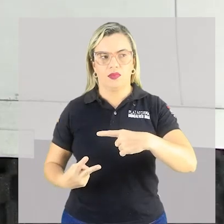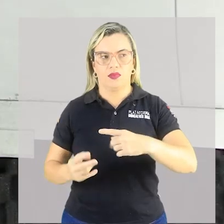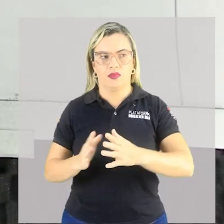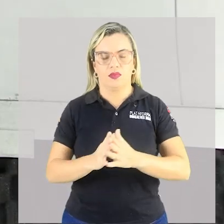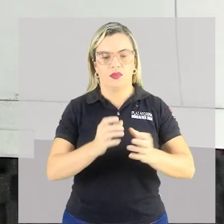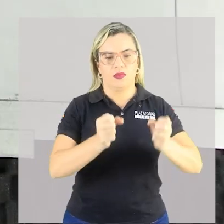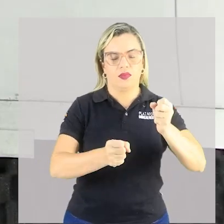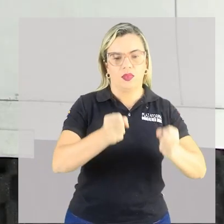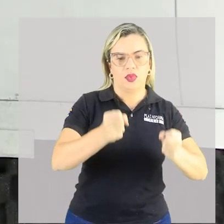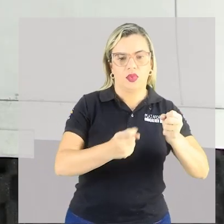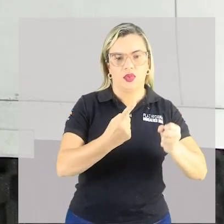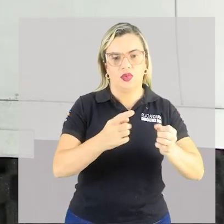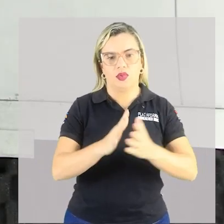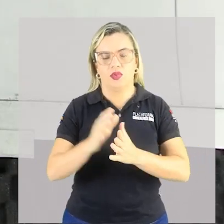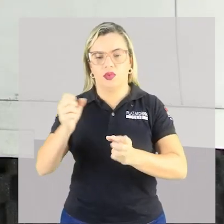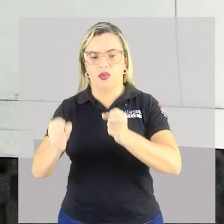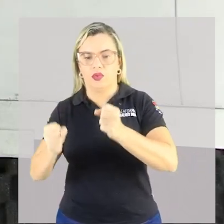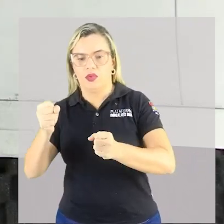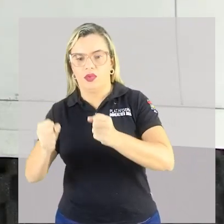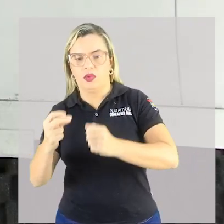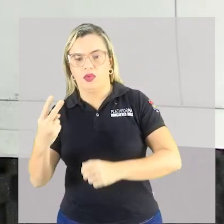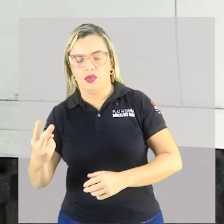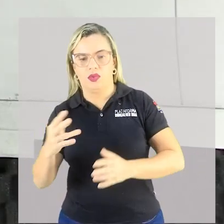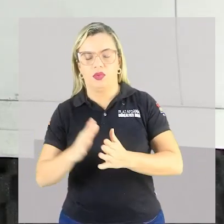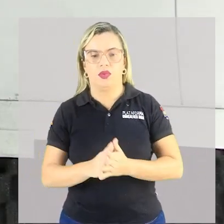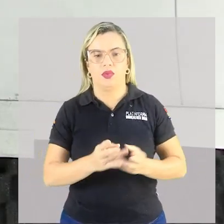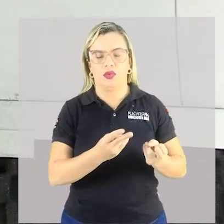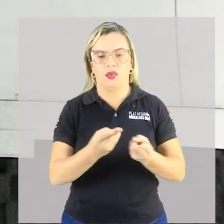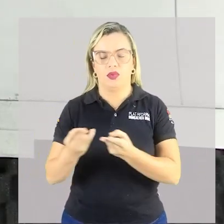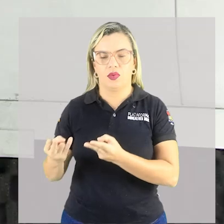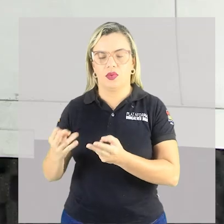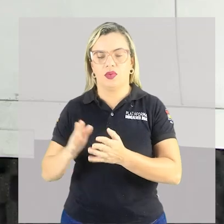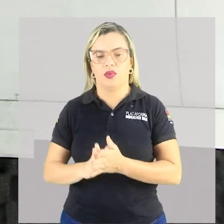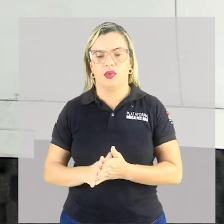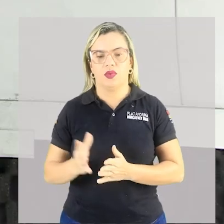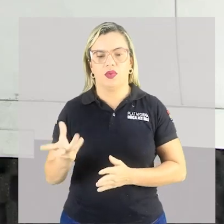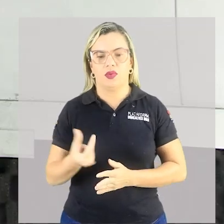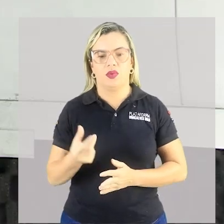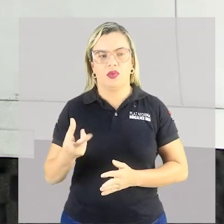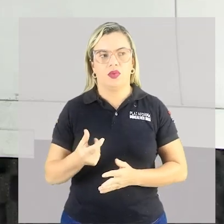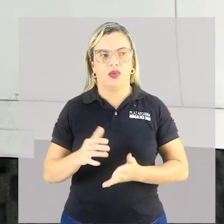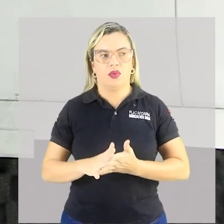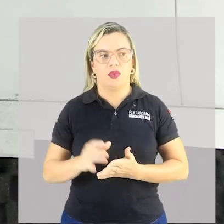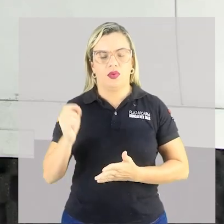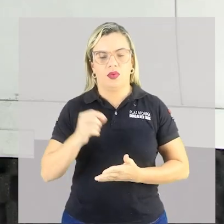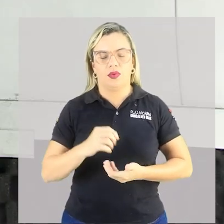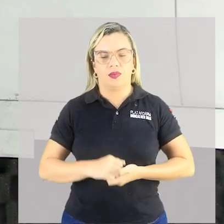motorista 1 e motorista 2 com a mesma velocidade. Distância do motorista